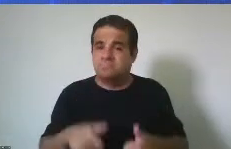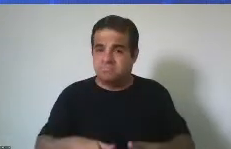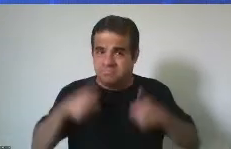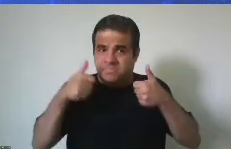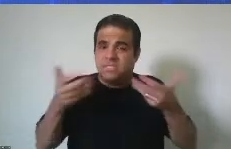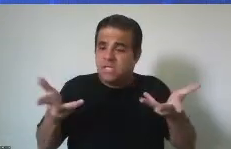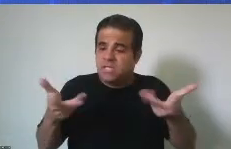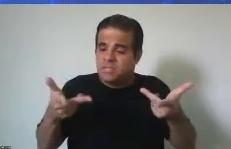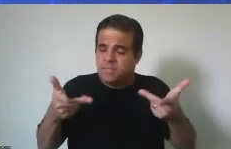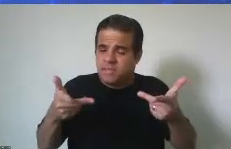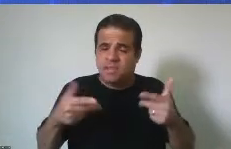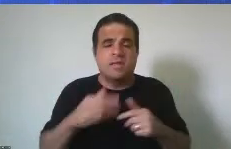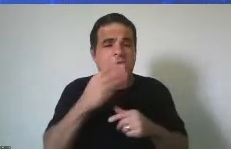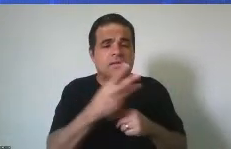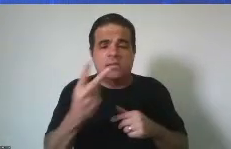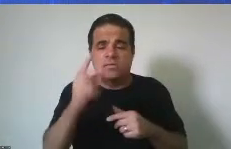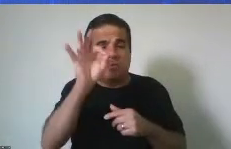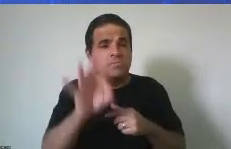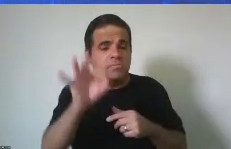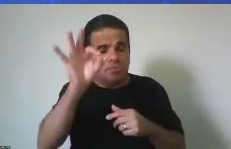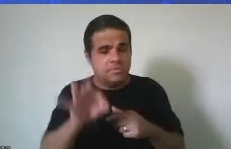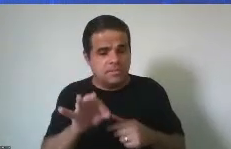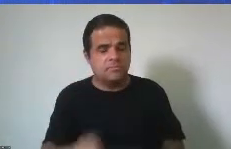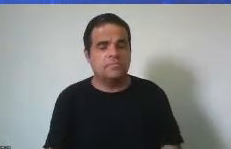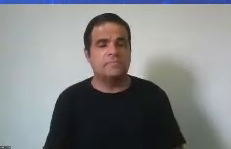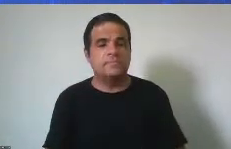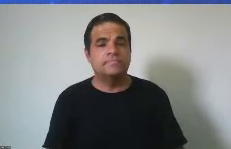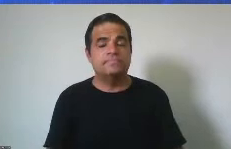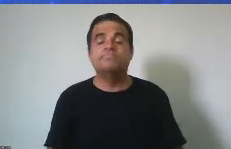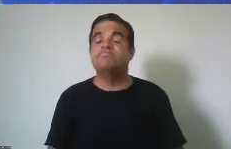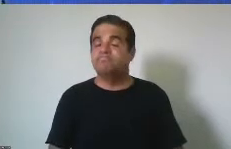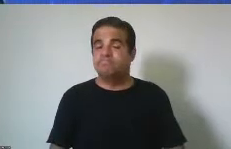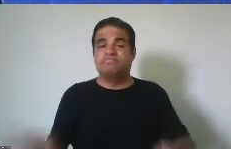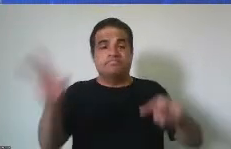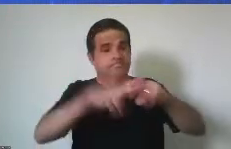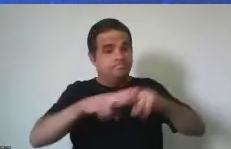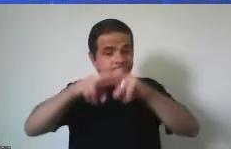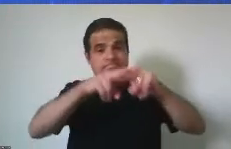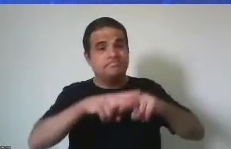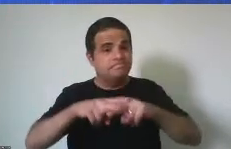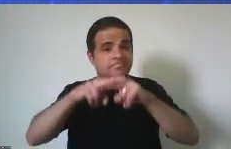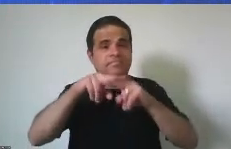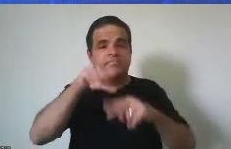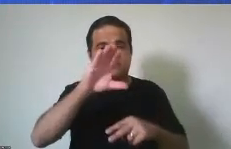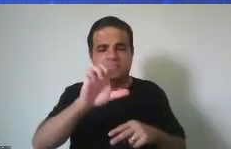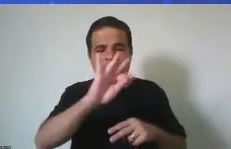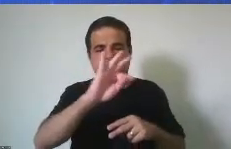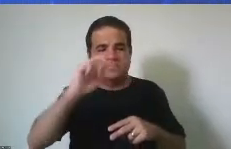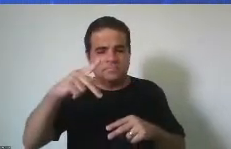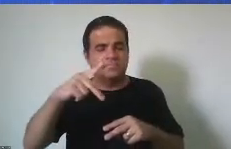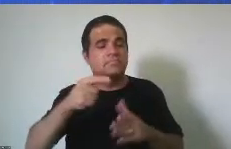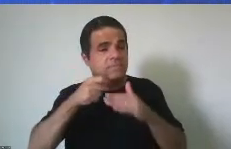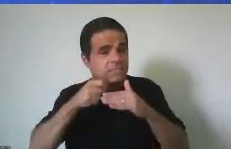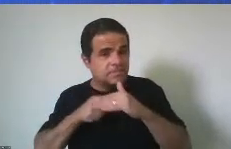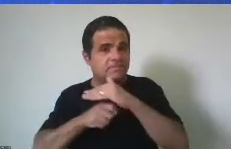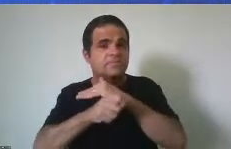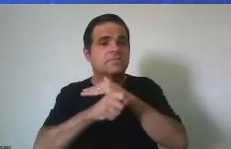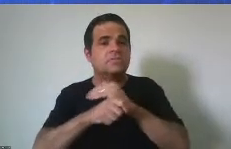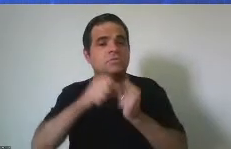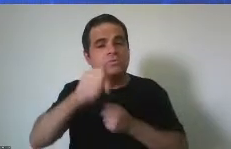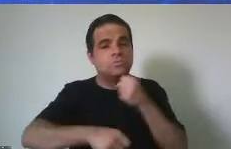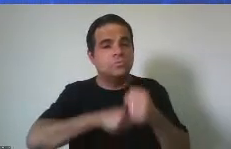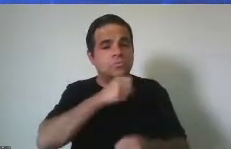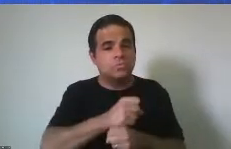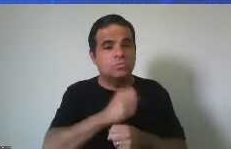e 32% . para ir à revisão tarifária a CTP investiu entre o ano de 18